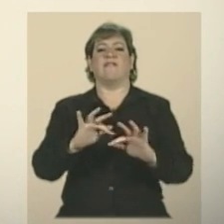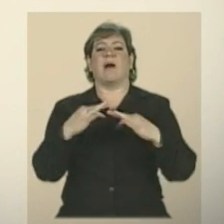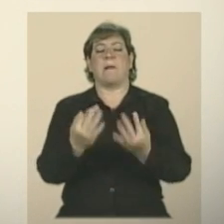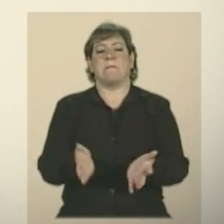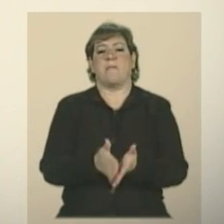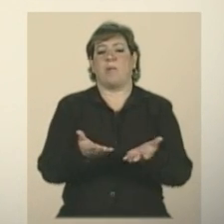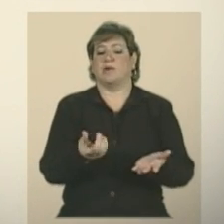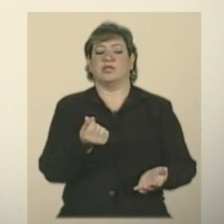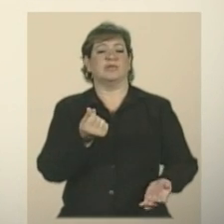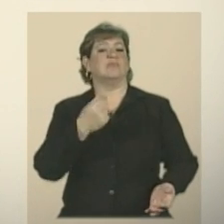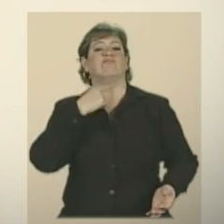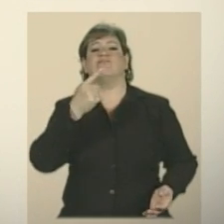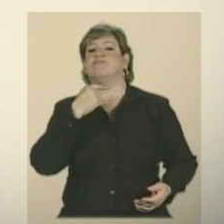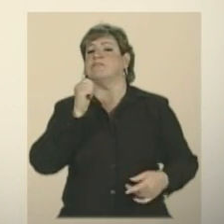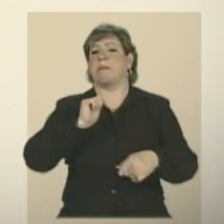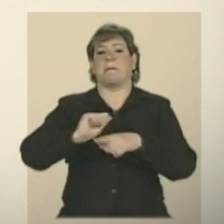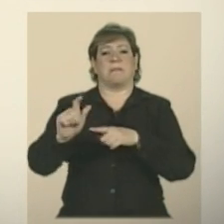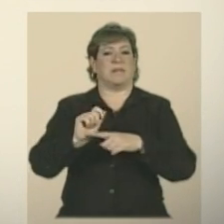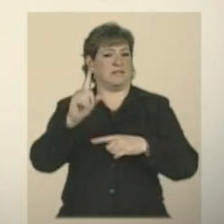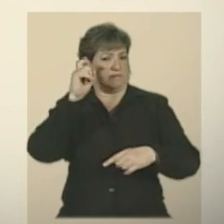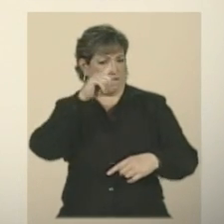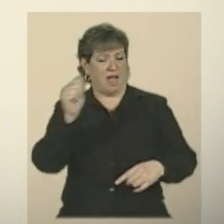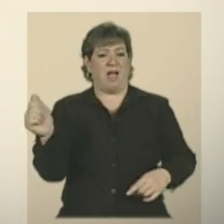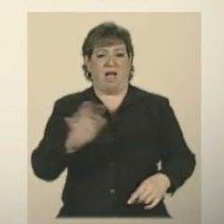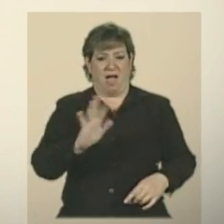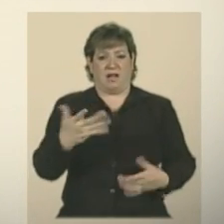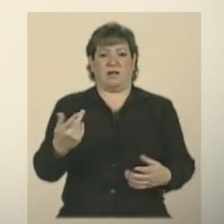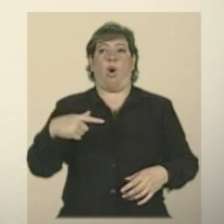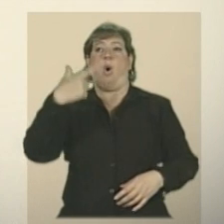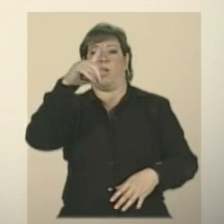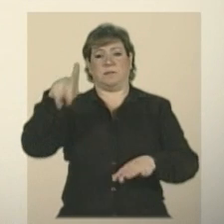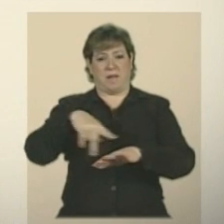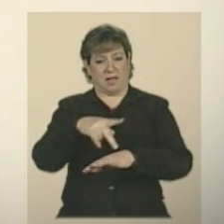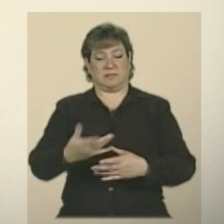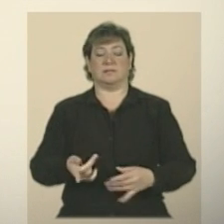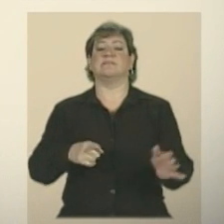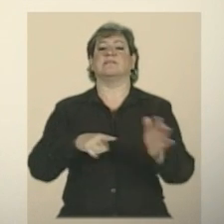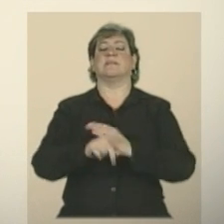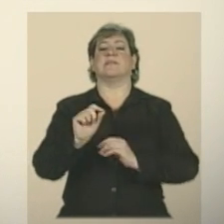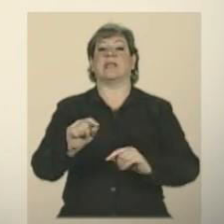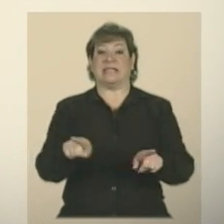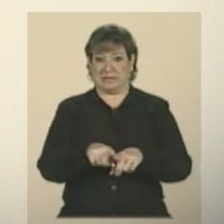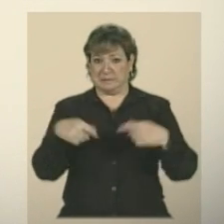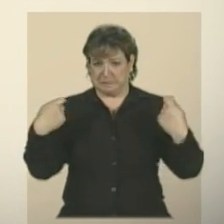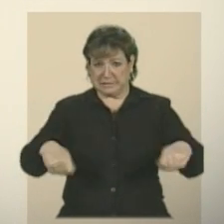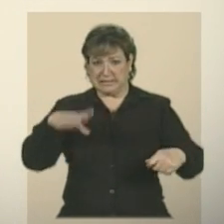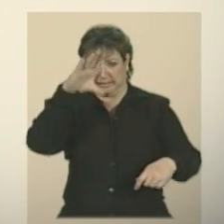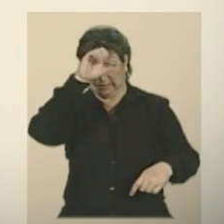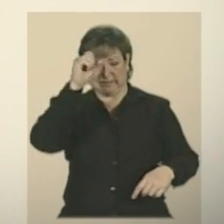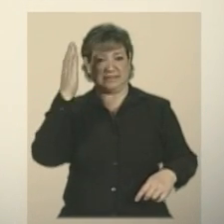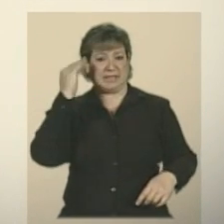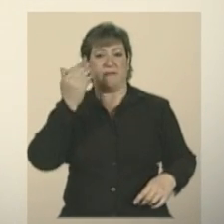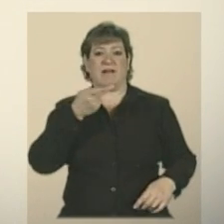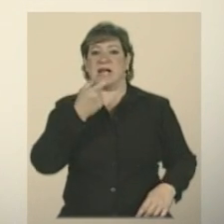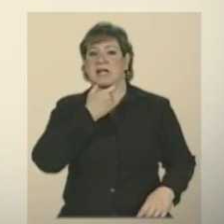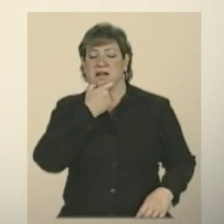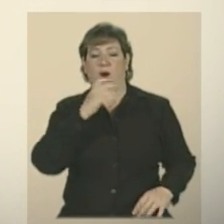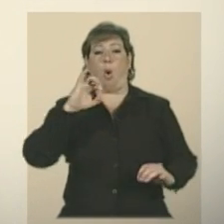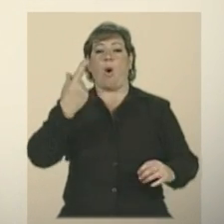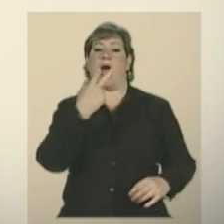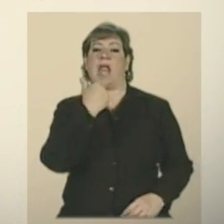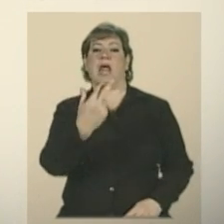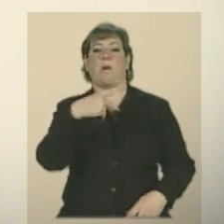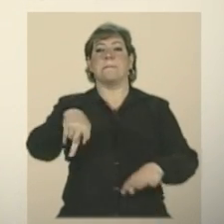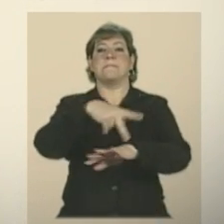que jamais conseguiriam pagar os custos de estudar no exterior. Também é preciso saber falar inglês ou a língua do país onde o aluno está indo